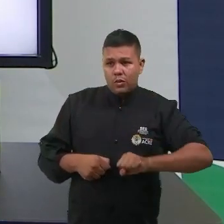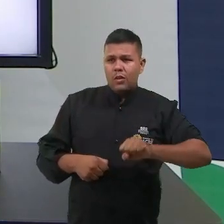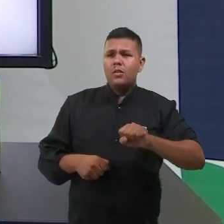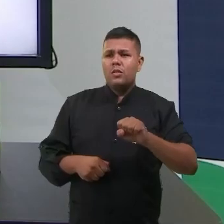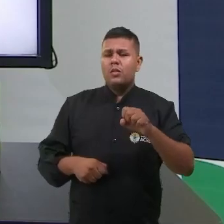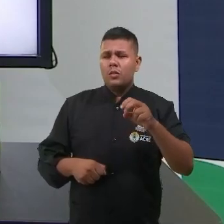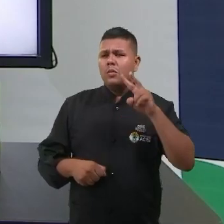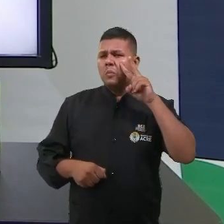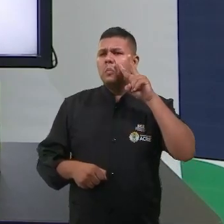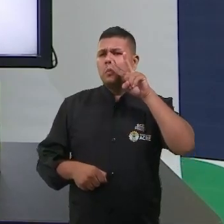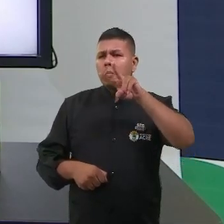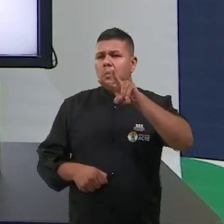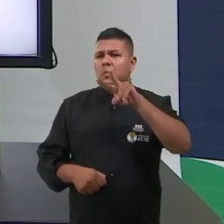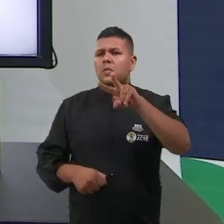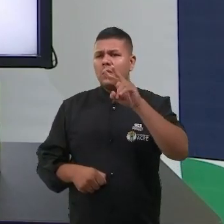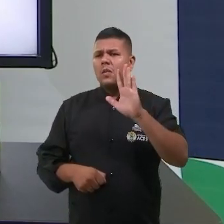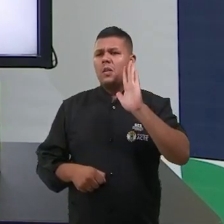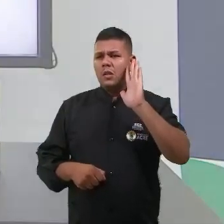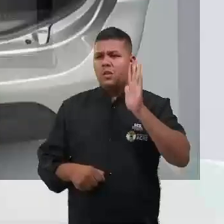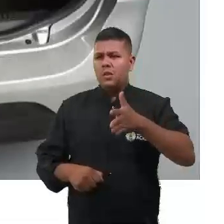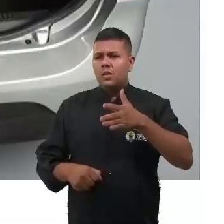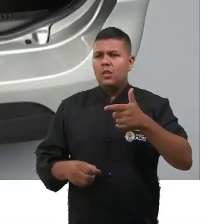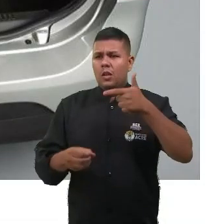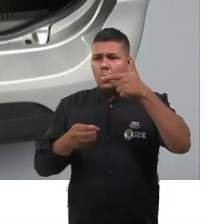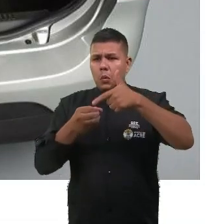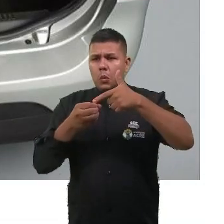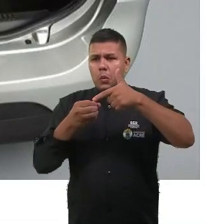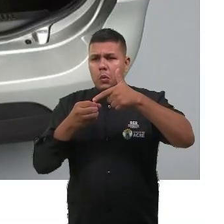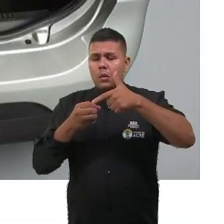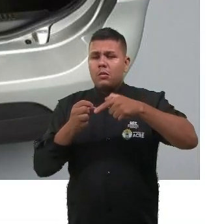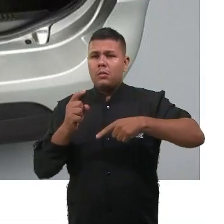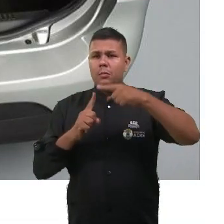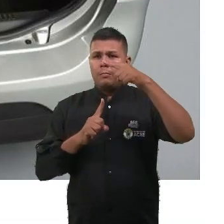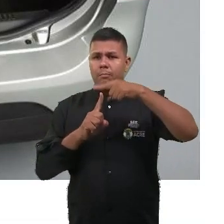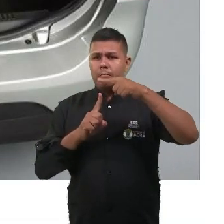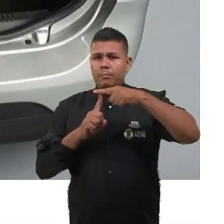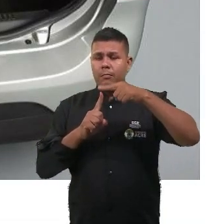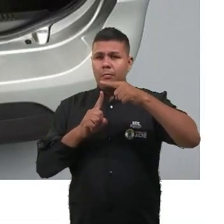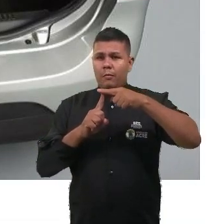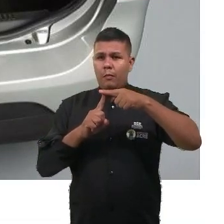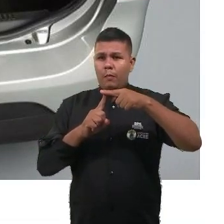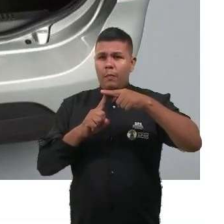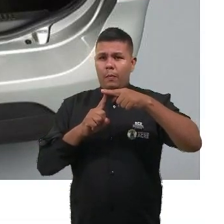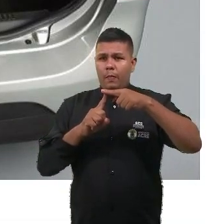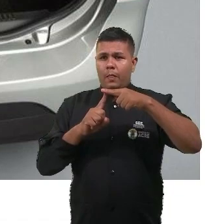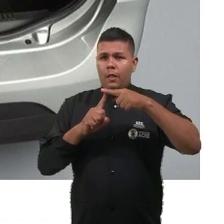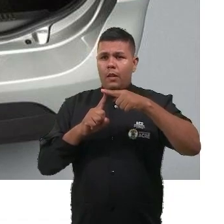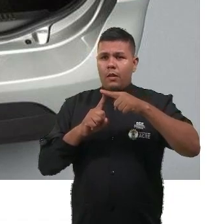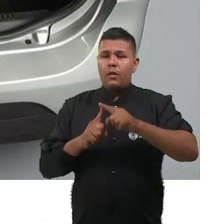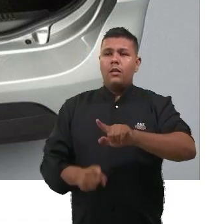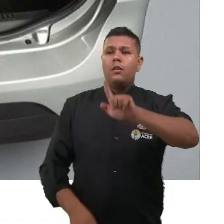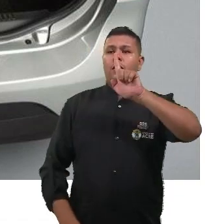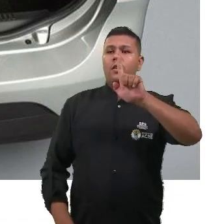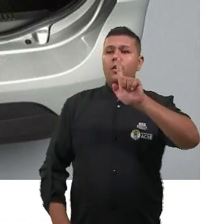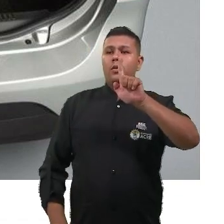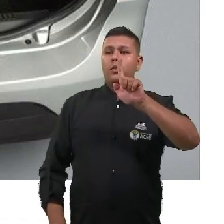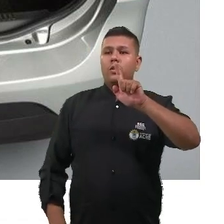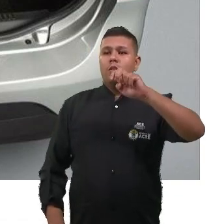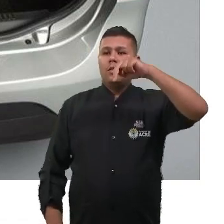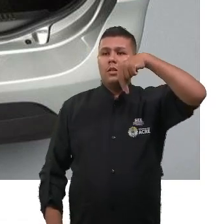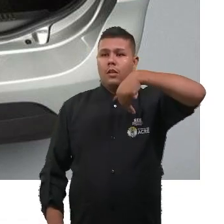já viu esse tipo de combustível. Olha só. Aí na tela nós temos o GNV. O que é o GNV,